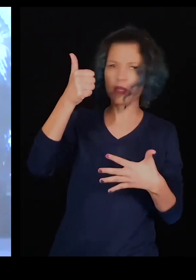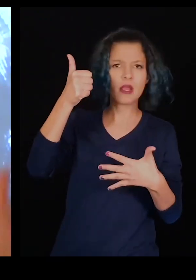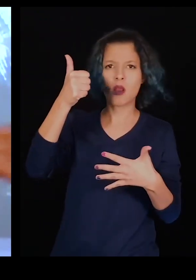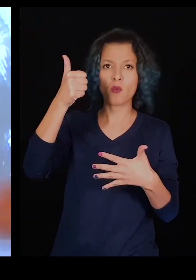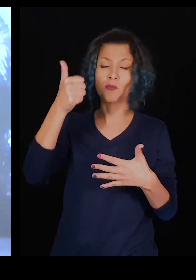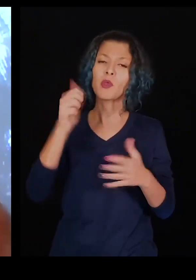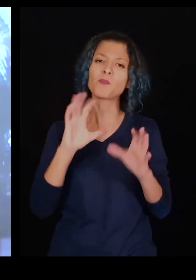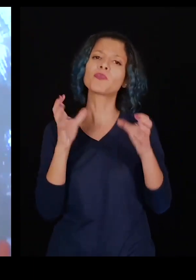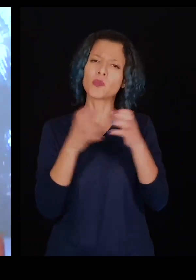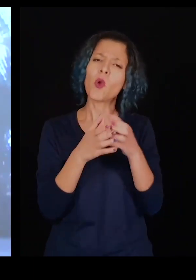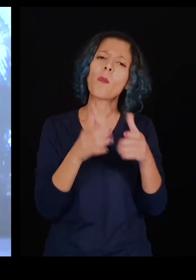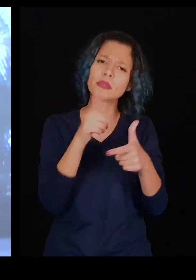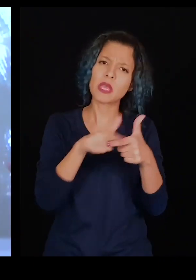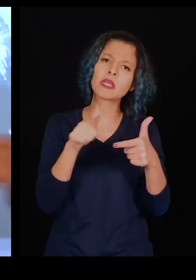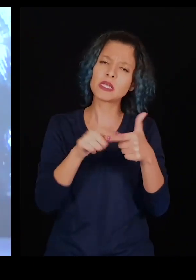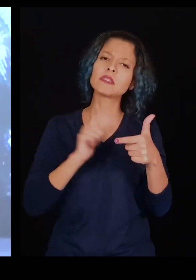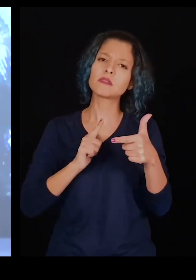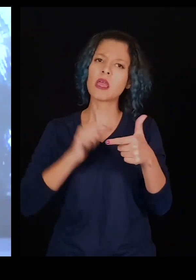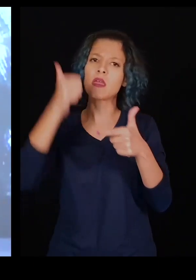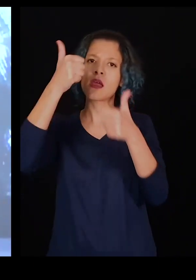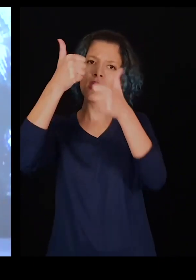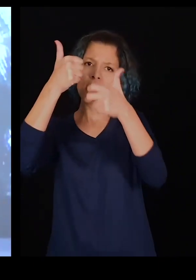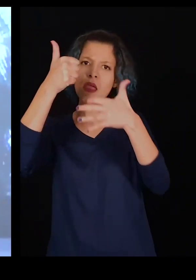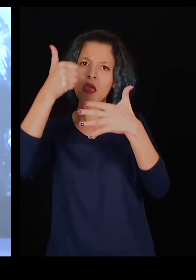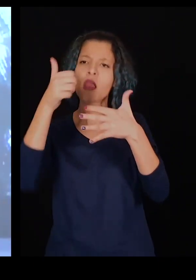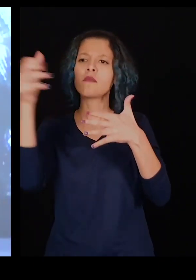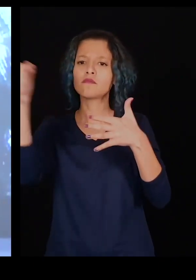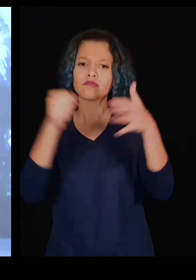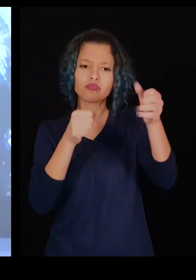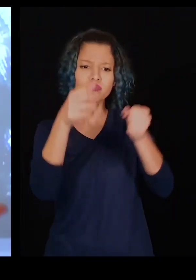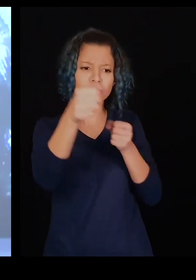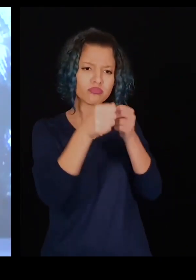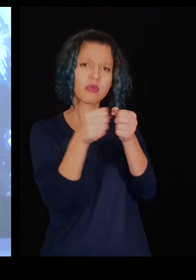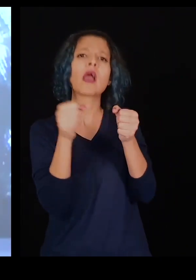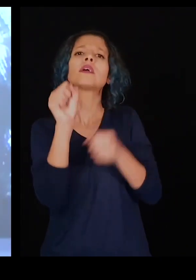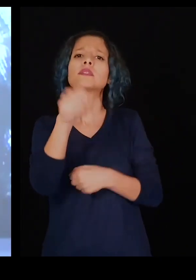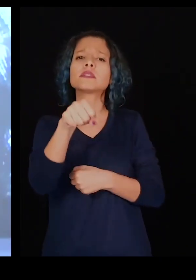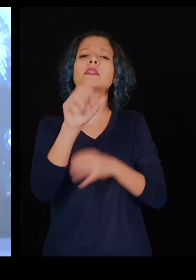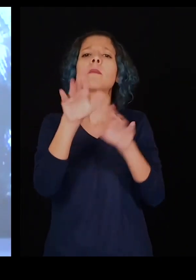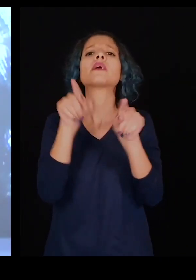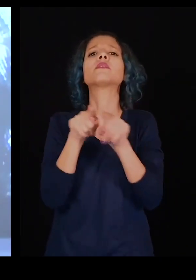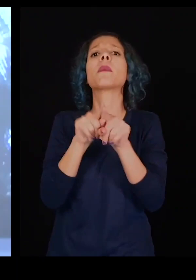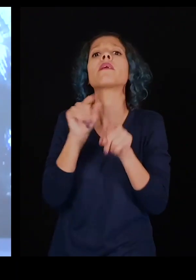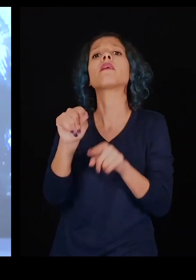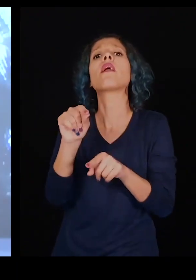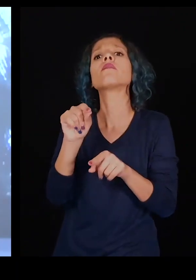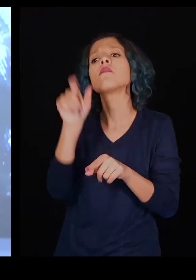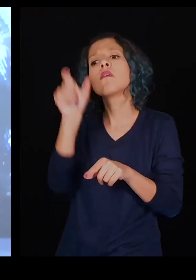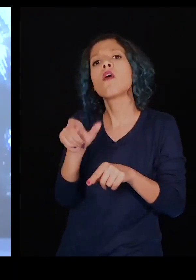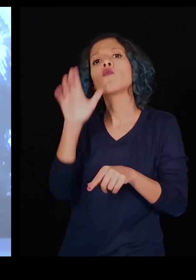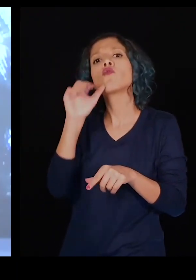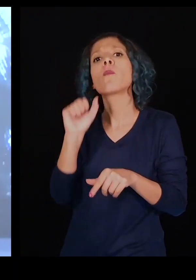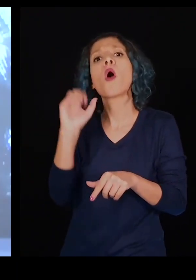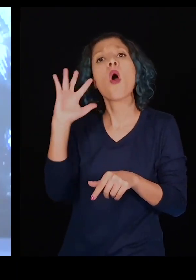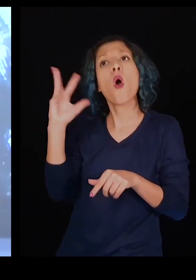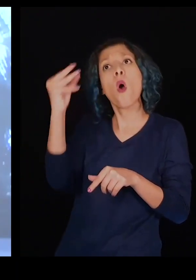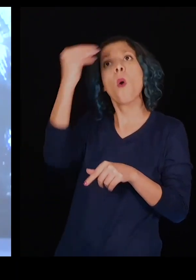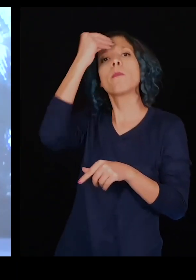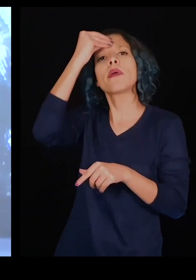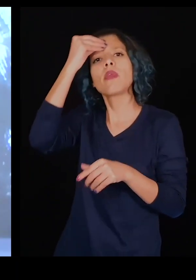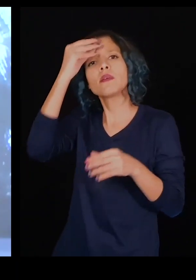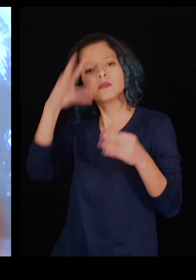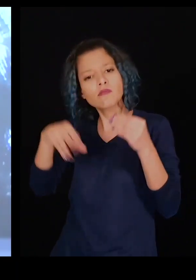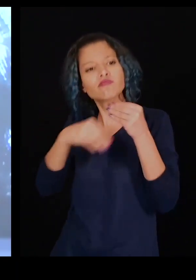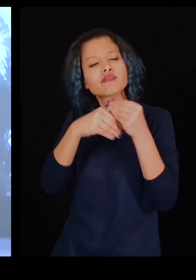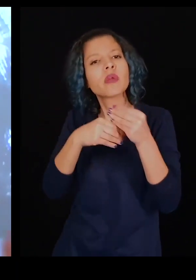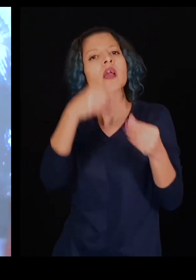hierarquia de diferentes instâncias, mas muito especialmente aqueles que têm uma competência a agregar para a temática daquele comitê